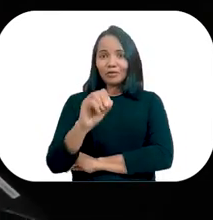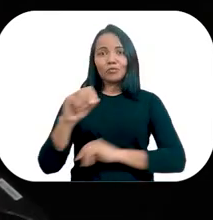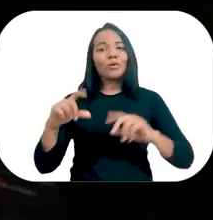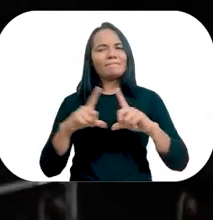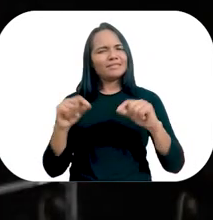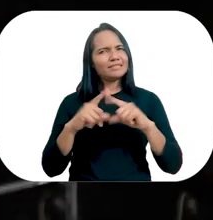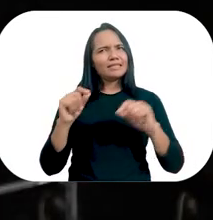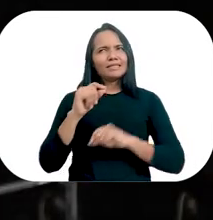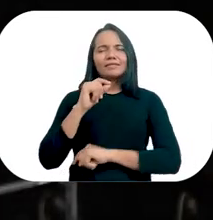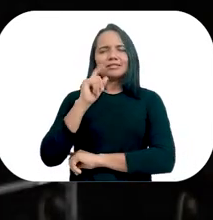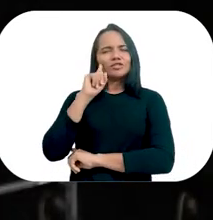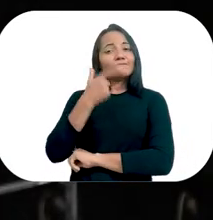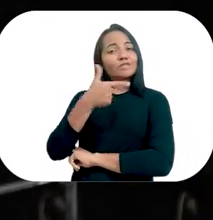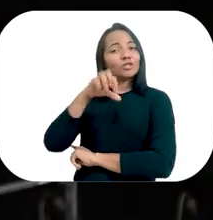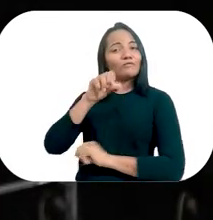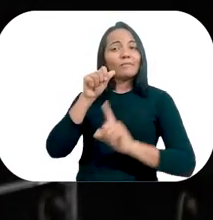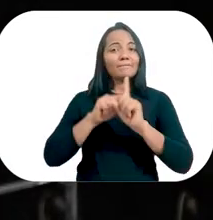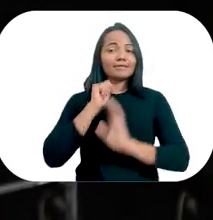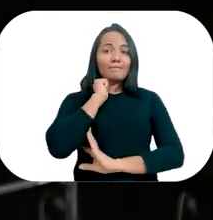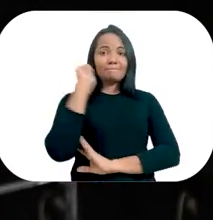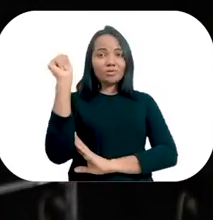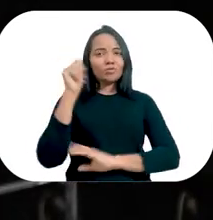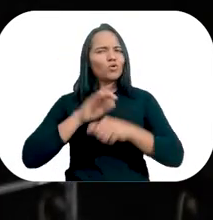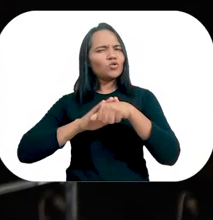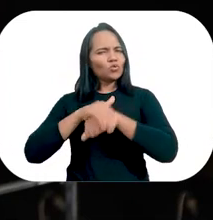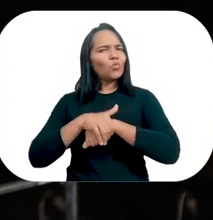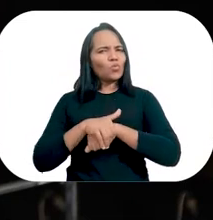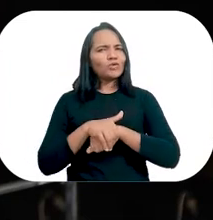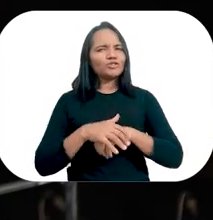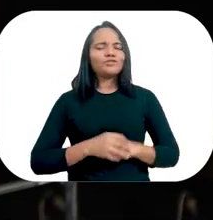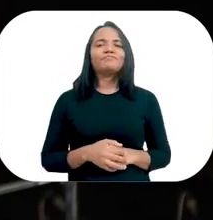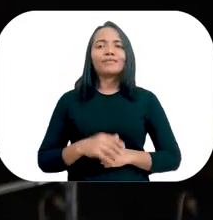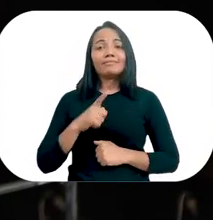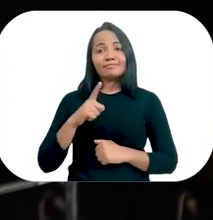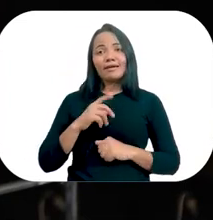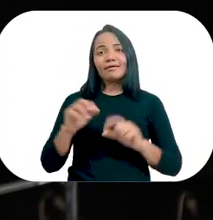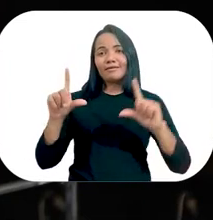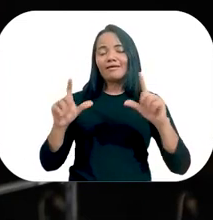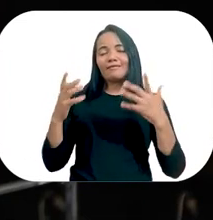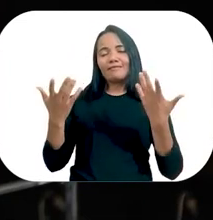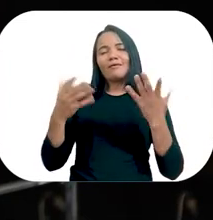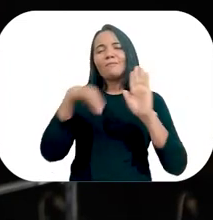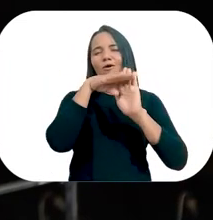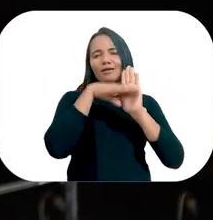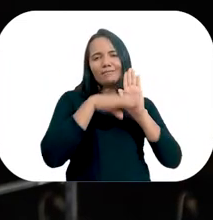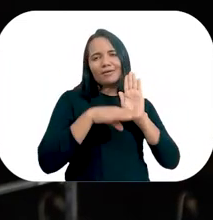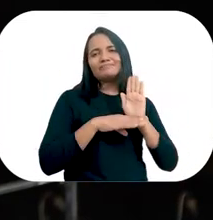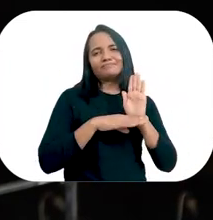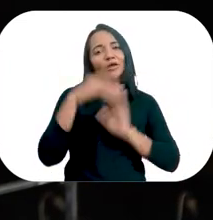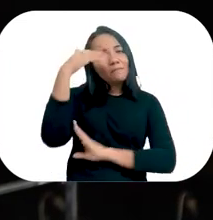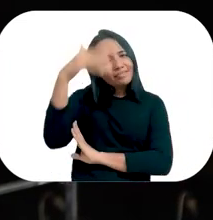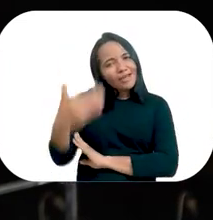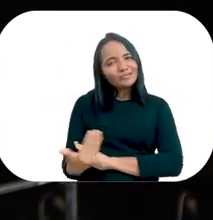salvo engano, dia 29 de abril, à noite, tem um programa que passa, que homenageia os artistas. Né? E